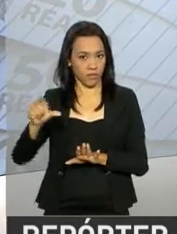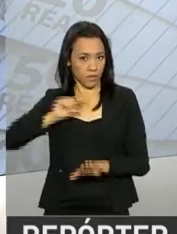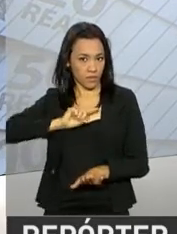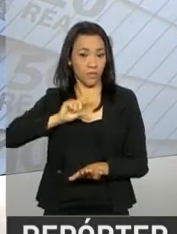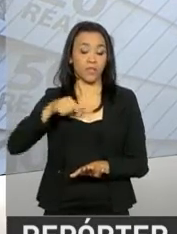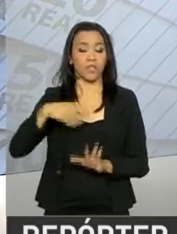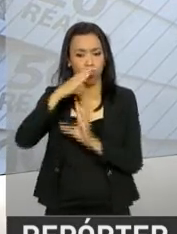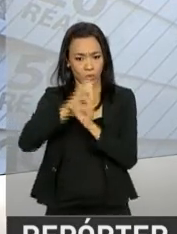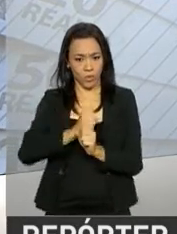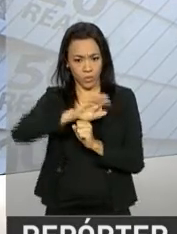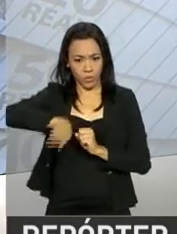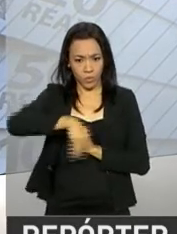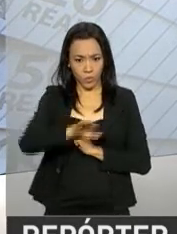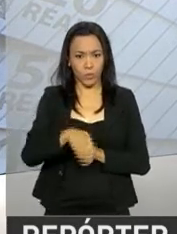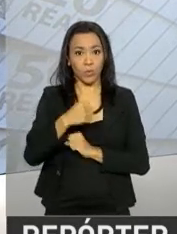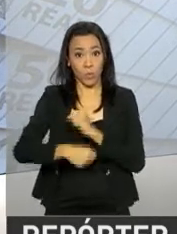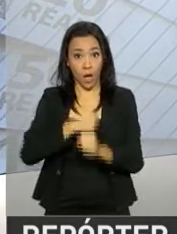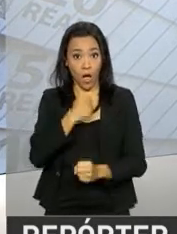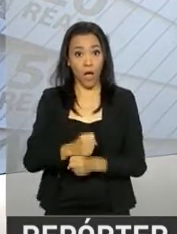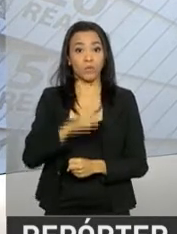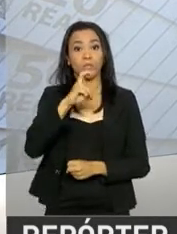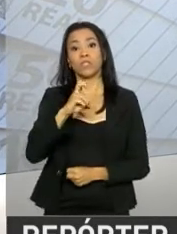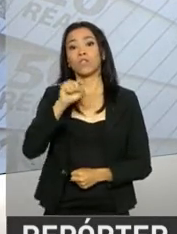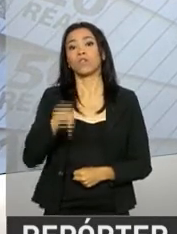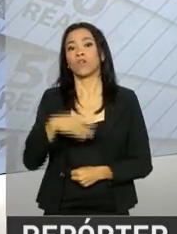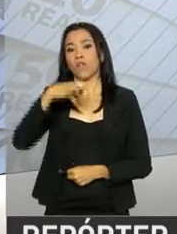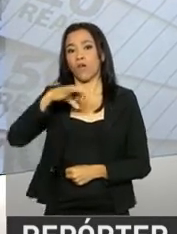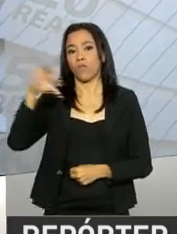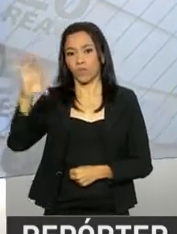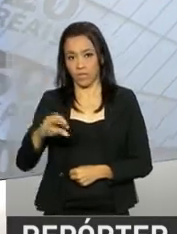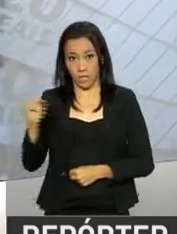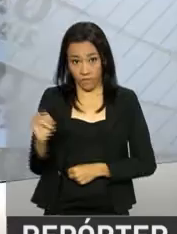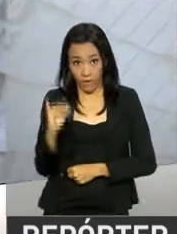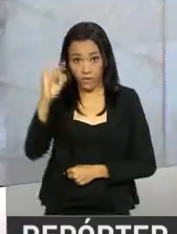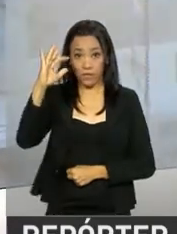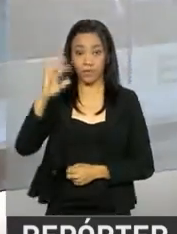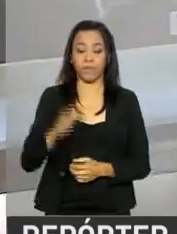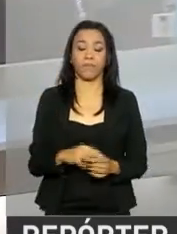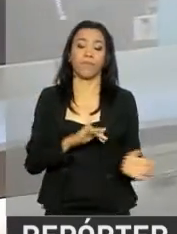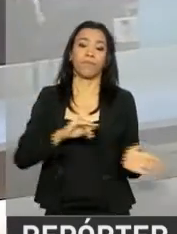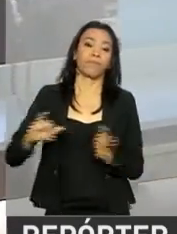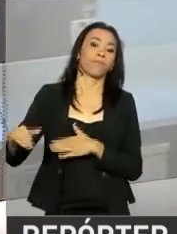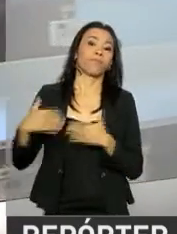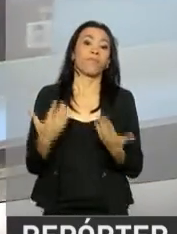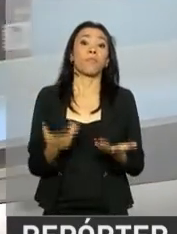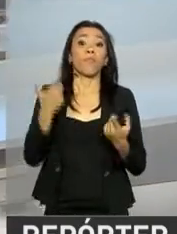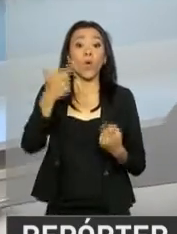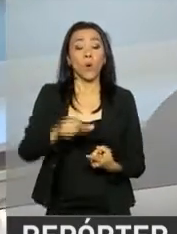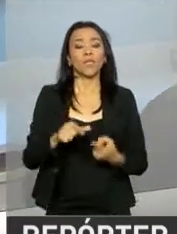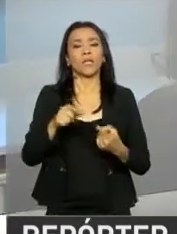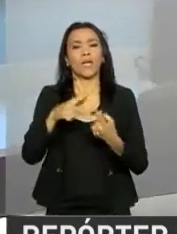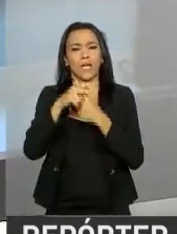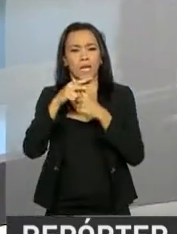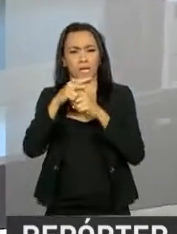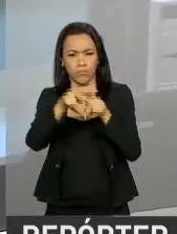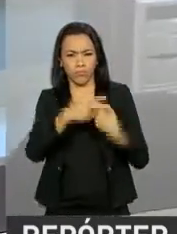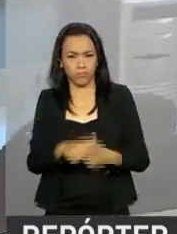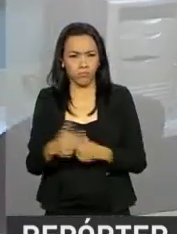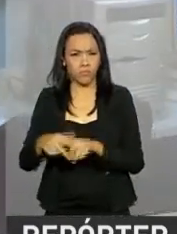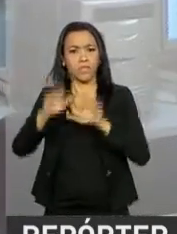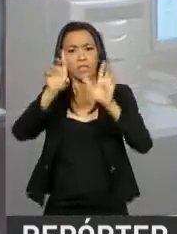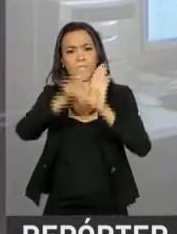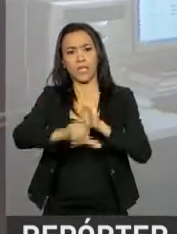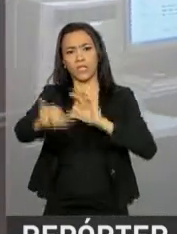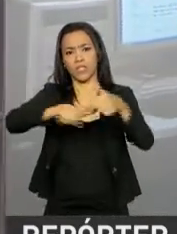do ano a inflação está em 5,9 por cento a atualização das leis trabalhistas vai ficar para o segundo semestre